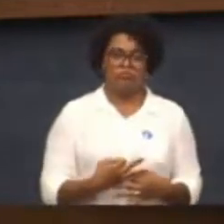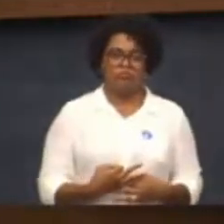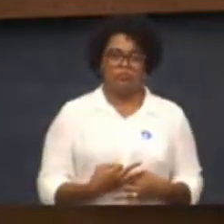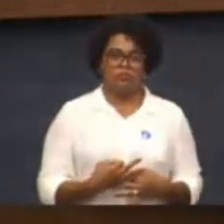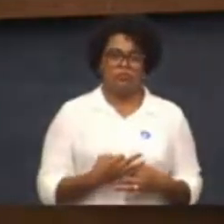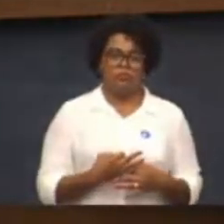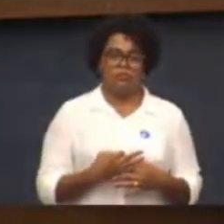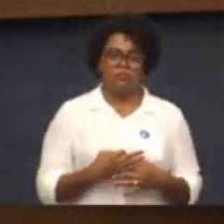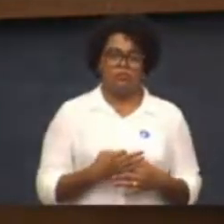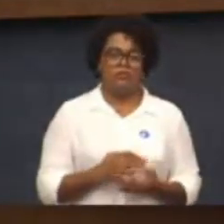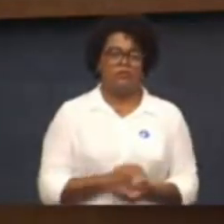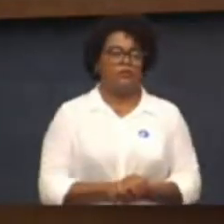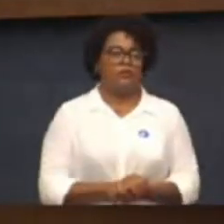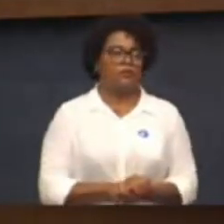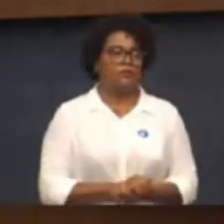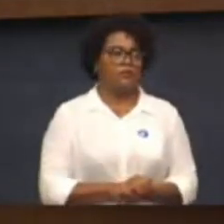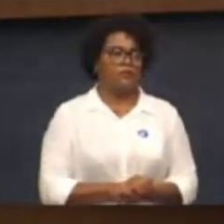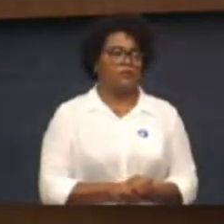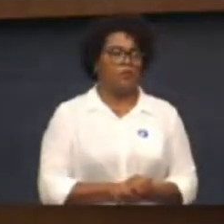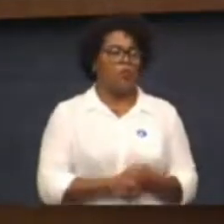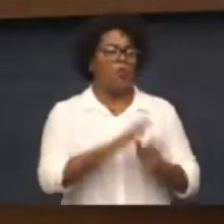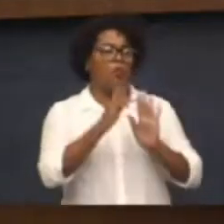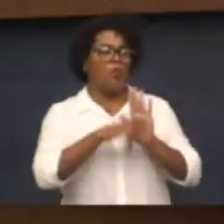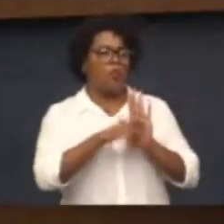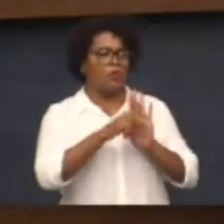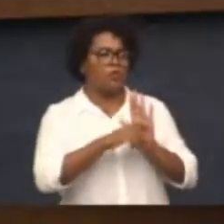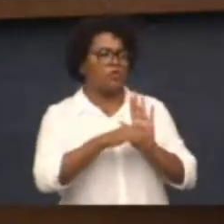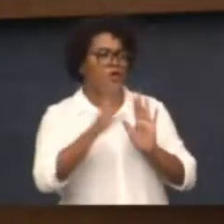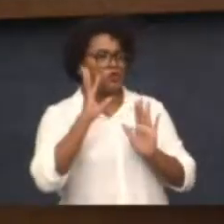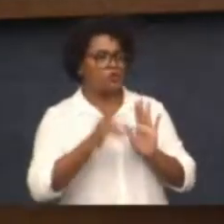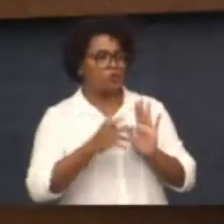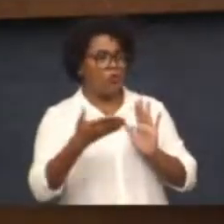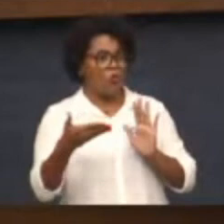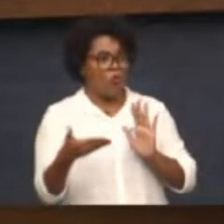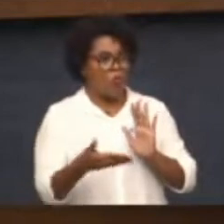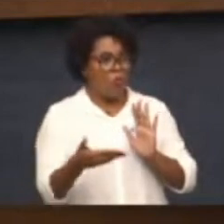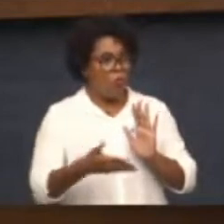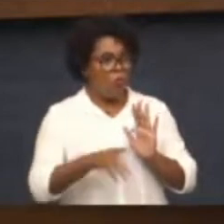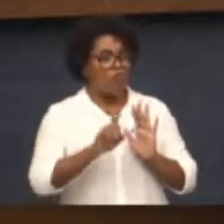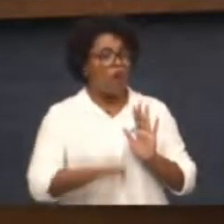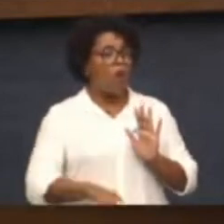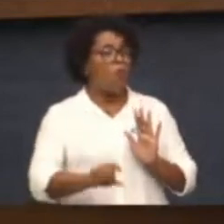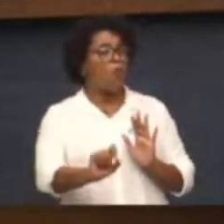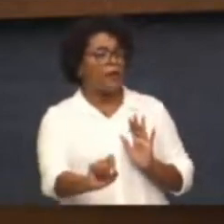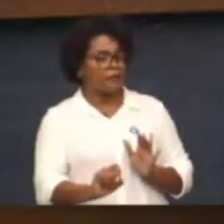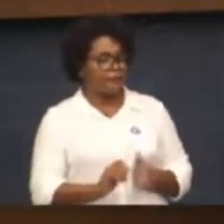sobre o pleito. O projeto de resolução de hoje trata, basicamente, de quê?